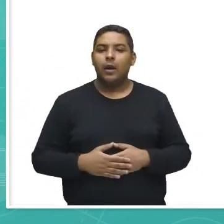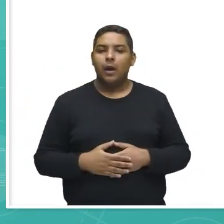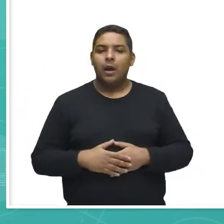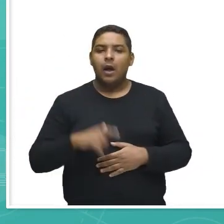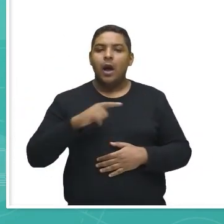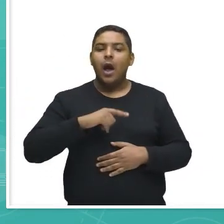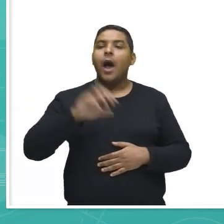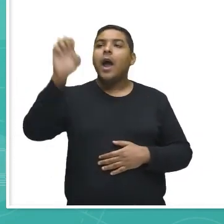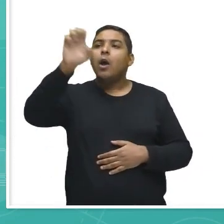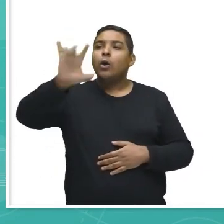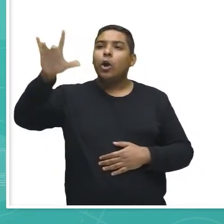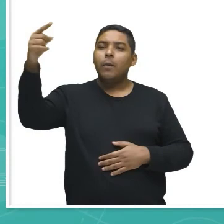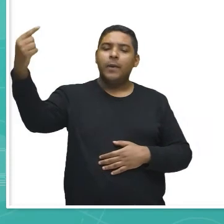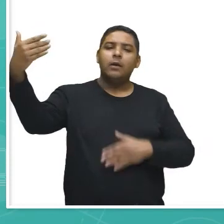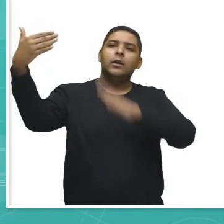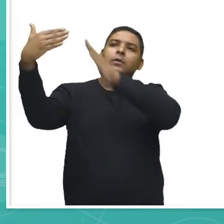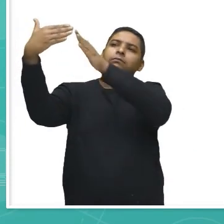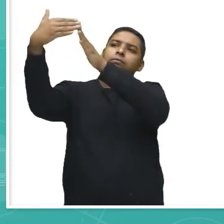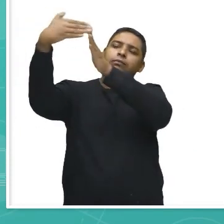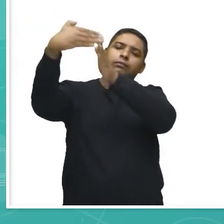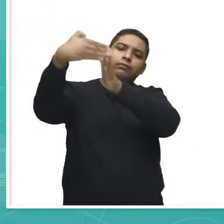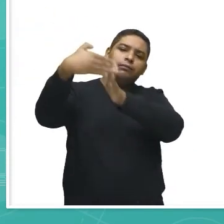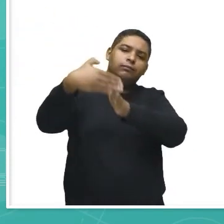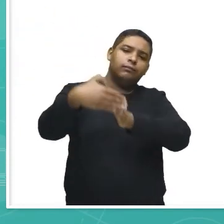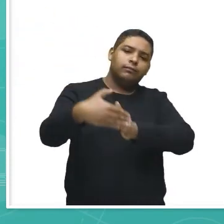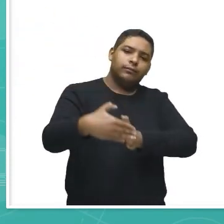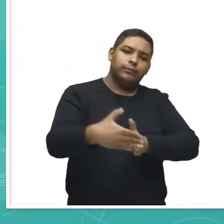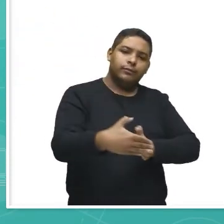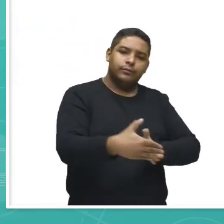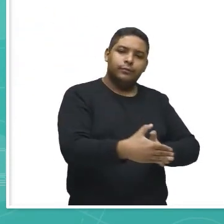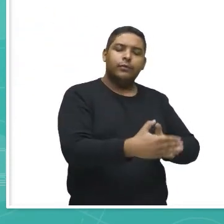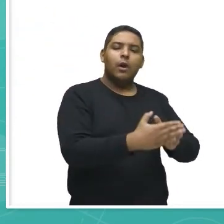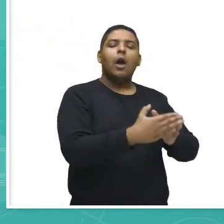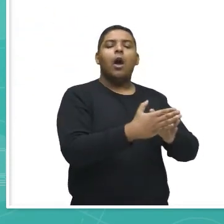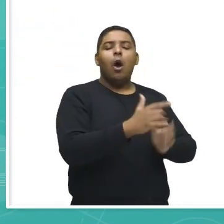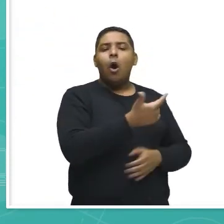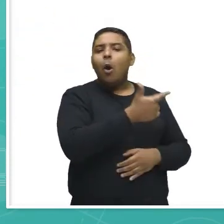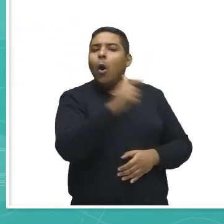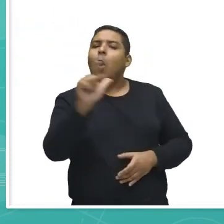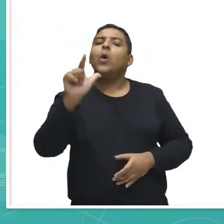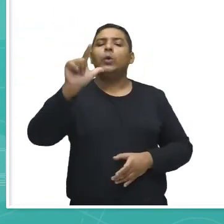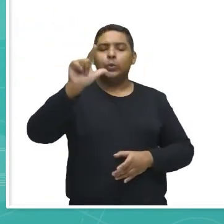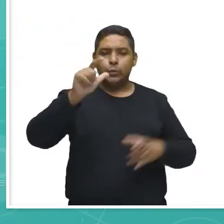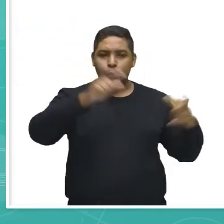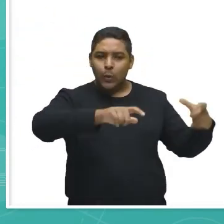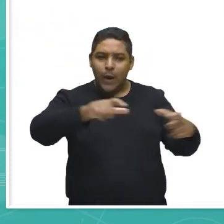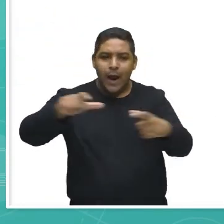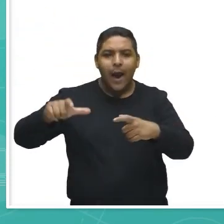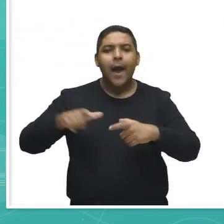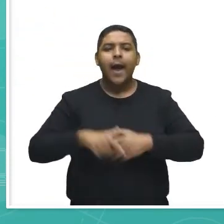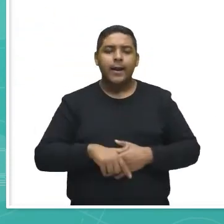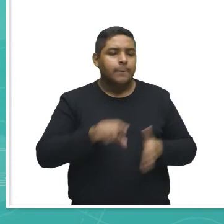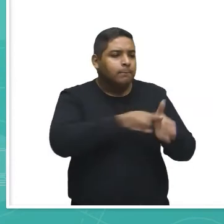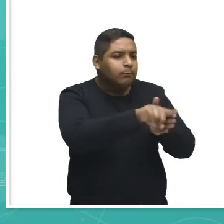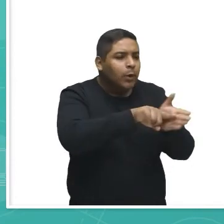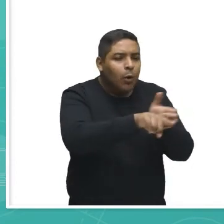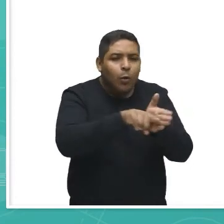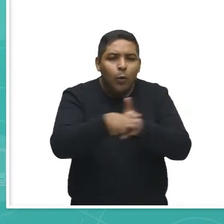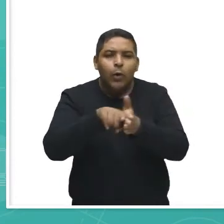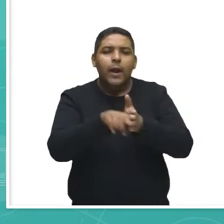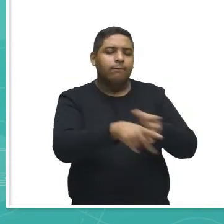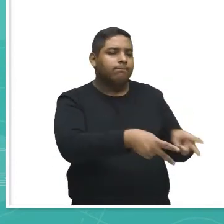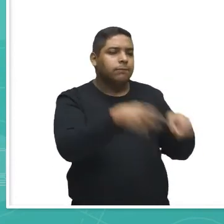ali da Europa e em busca de novas terras e em busca de matérias-primas, queriam novidade, porque o que já